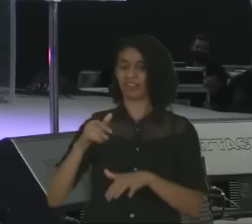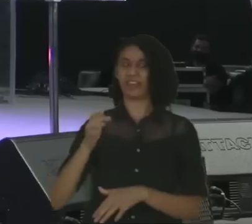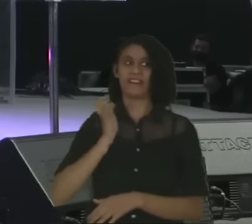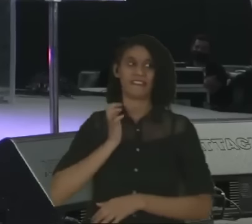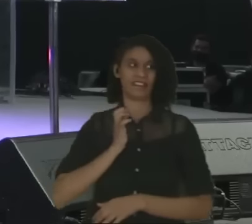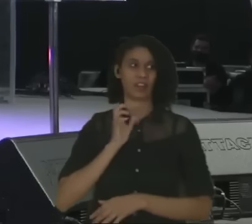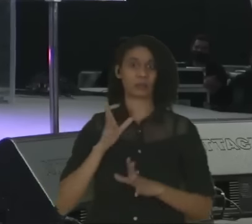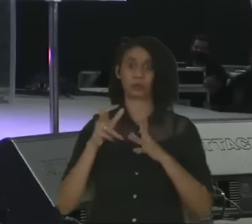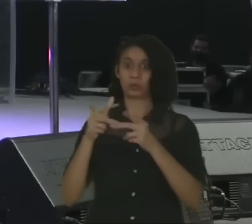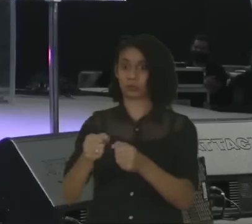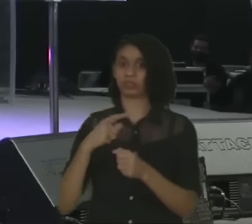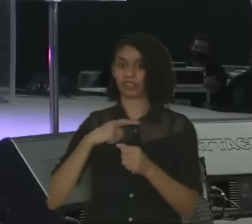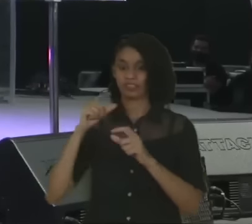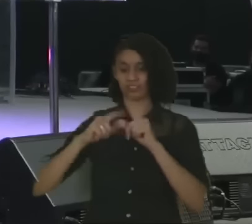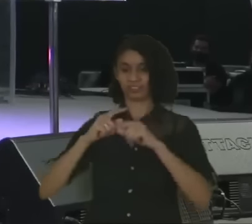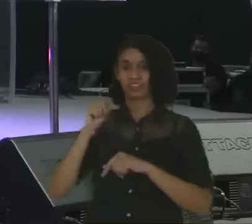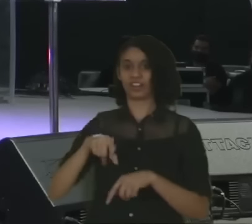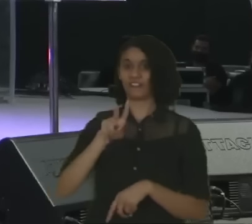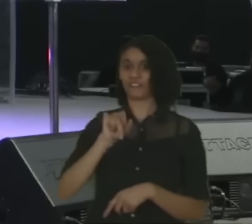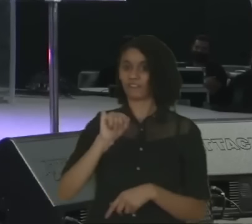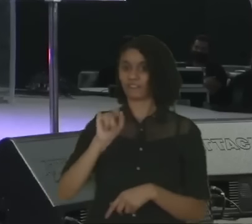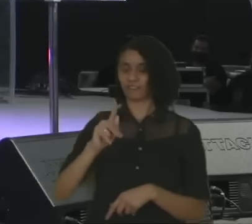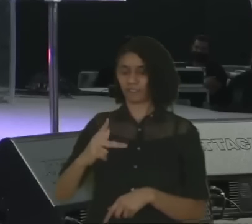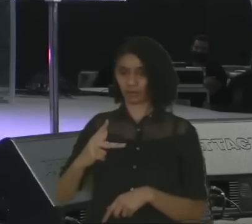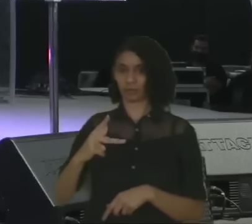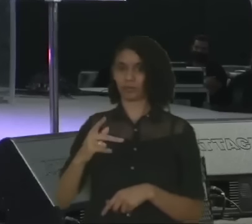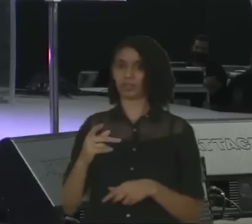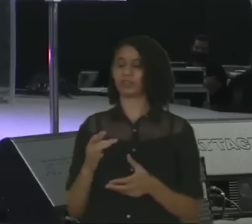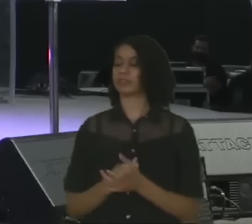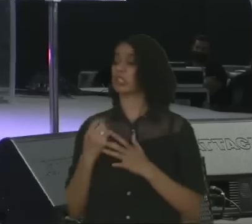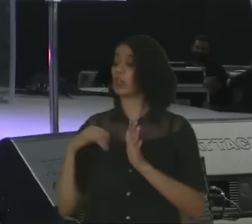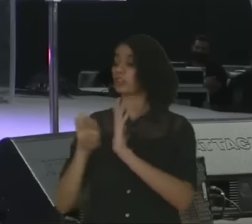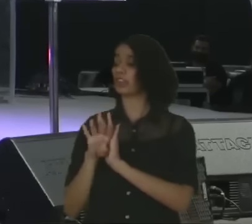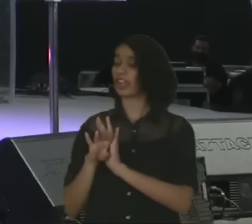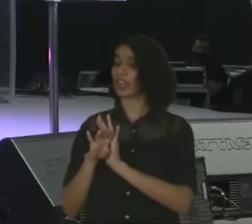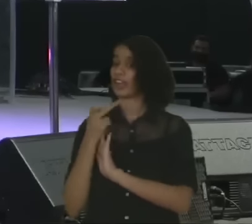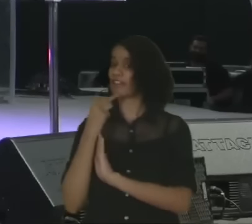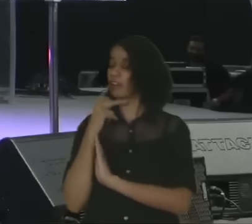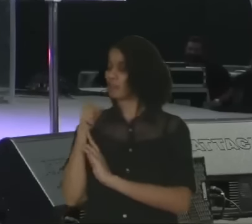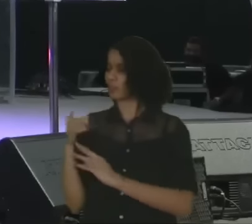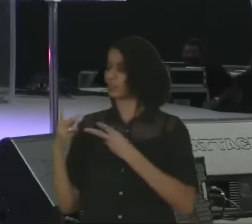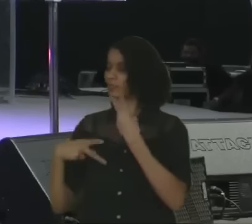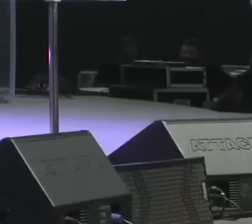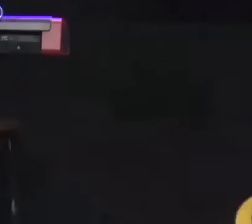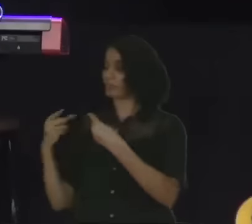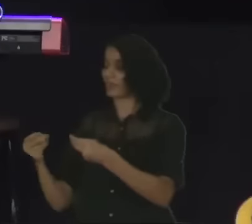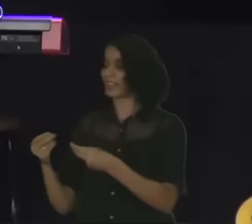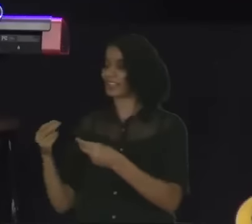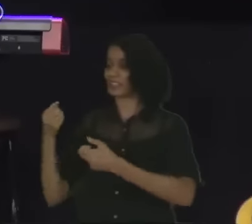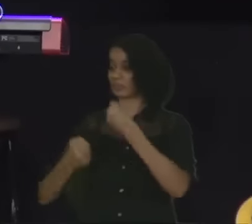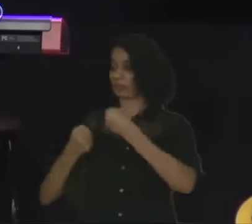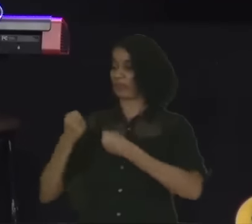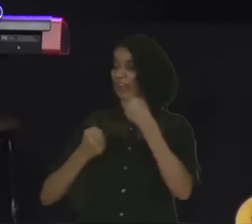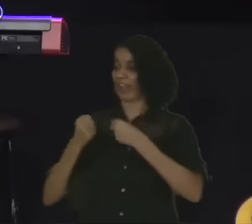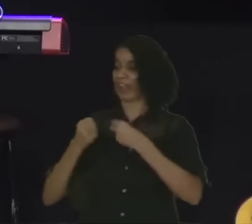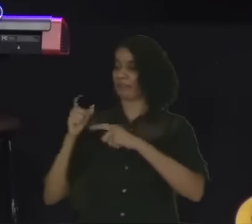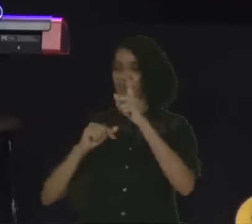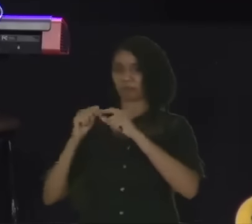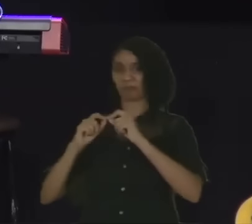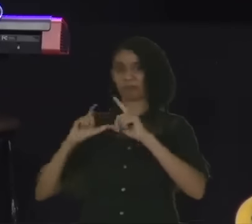é VIP e eu chegasse para ele você vai ganhar um Mercedes 0km